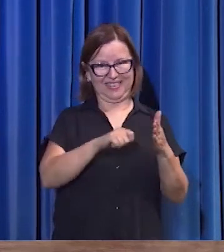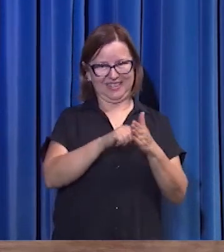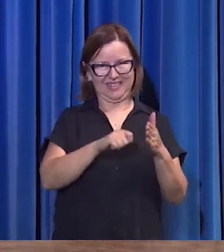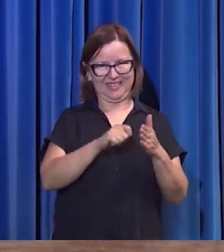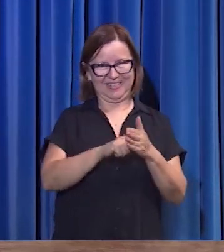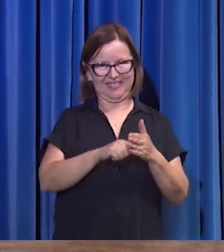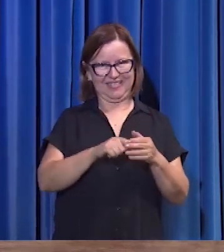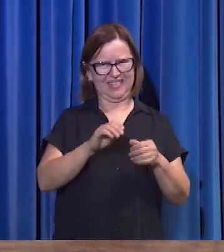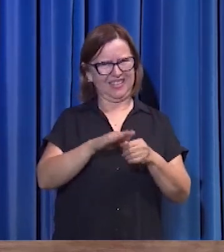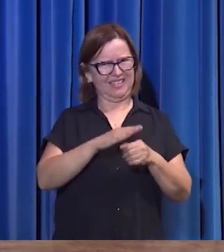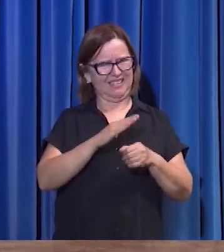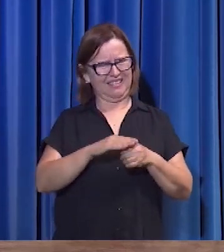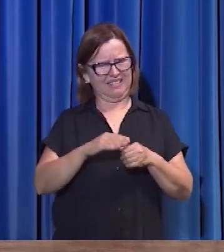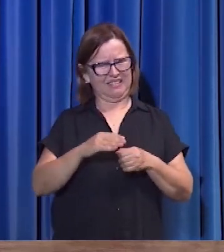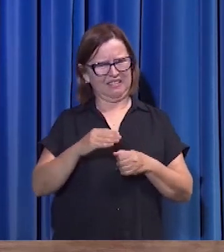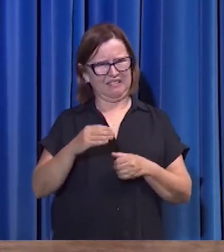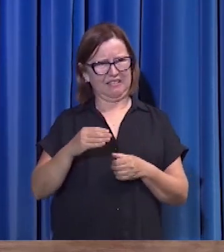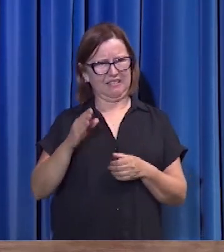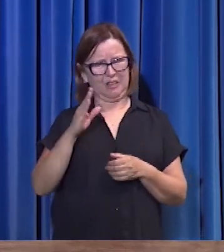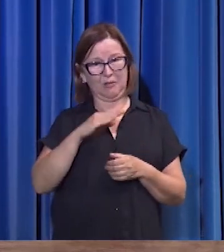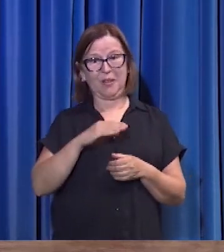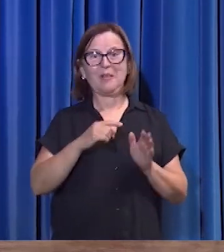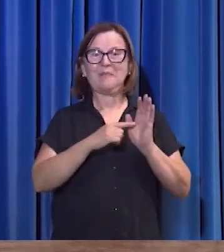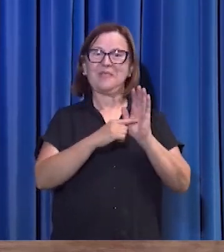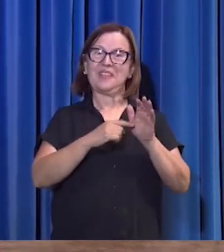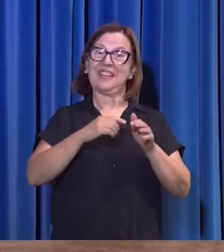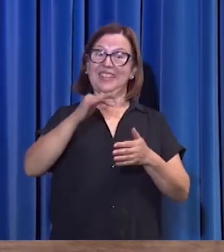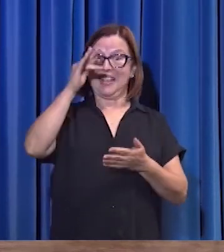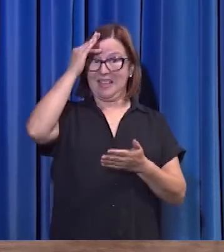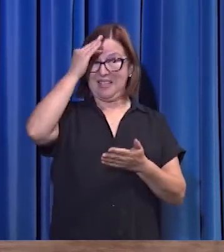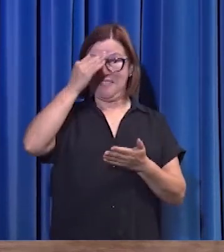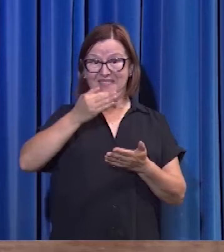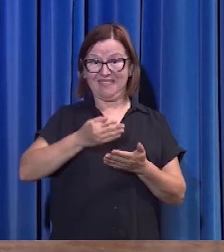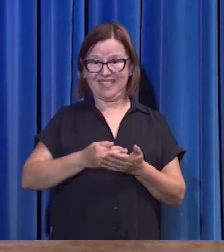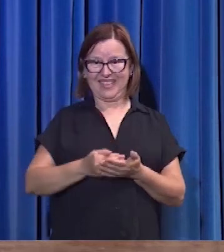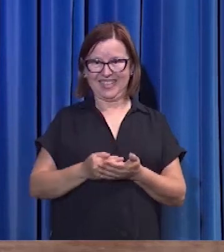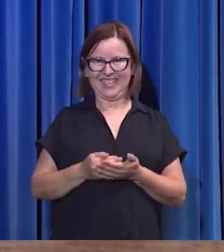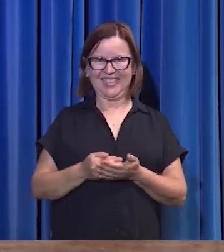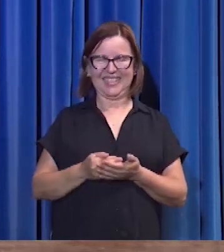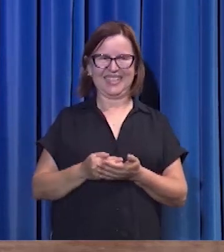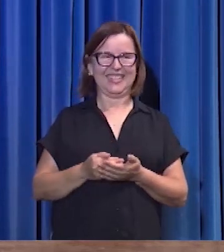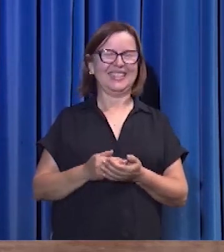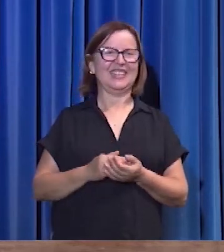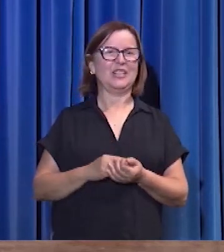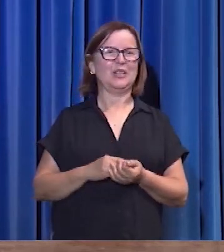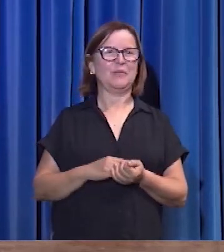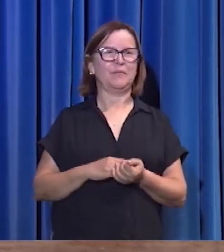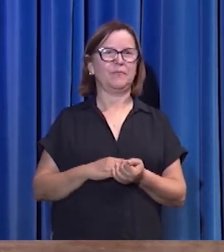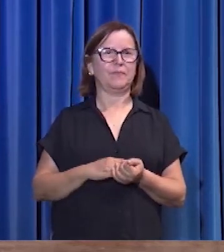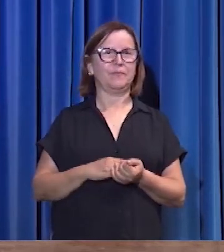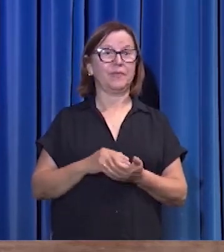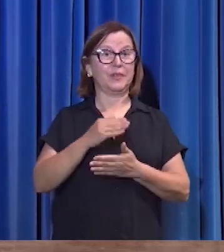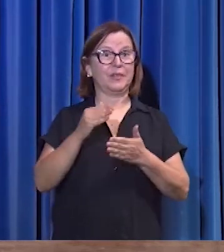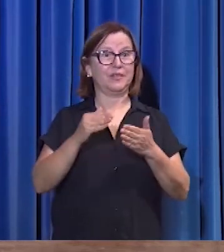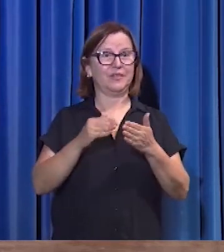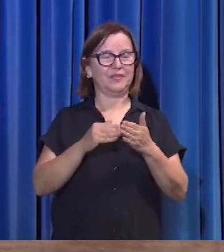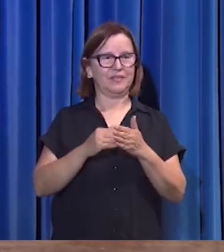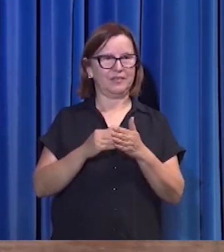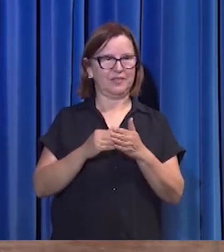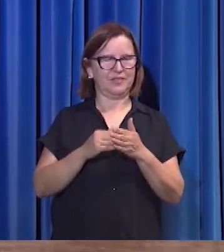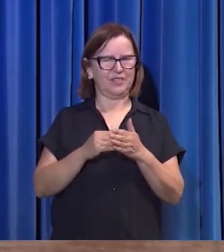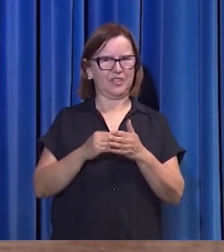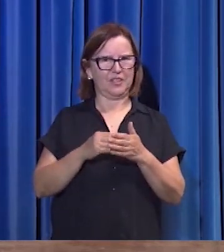de amargor, mostra afeto aos aflitos, age em seu favor. E de tudo que sofres tu